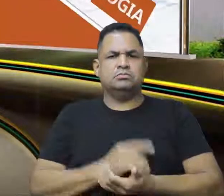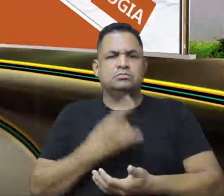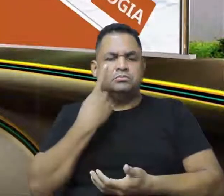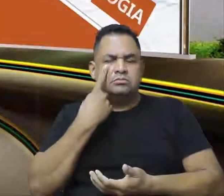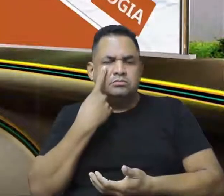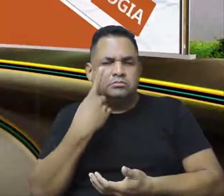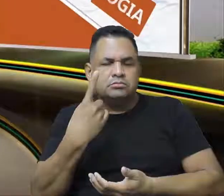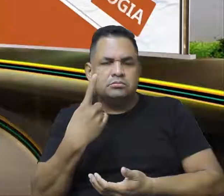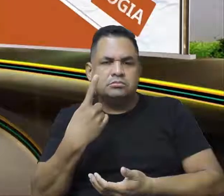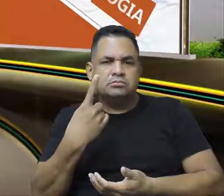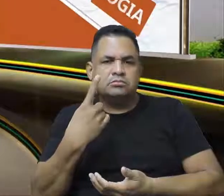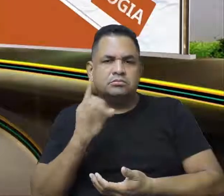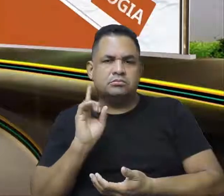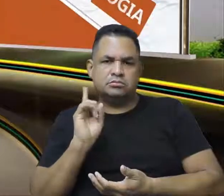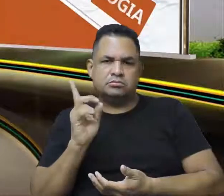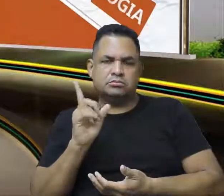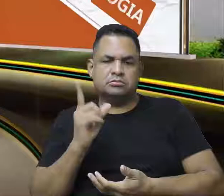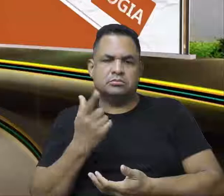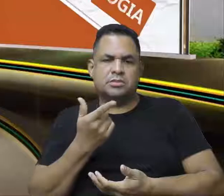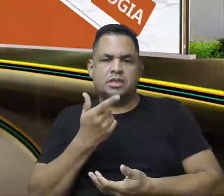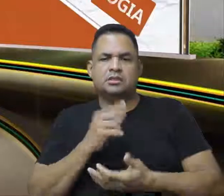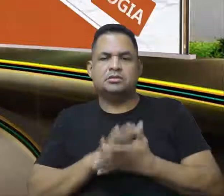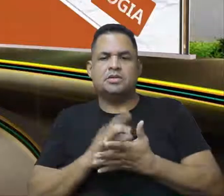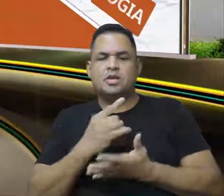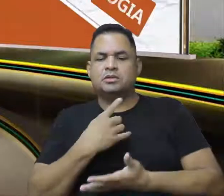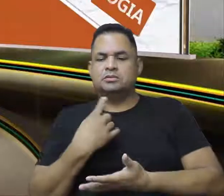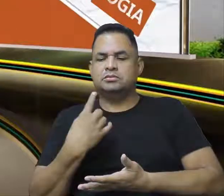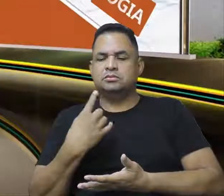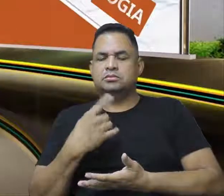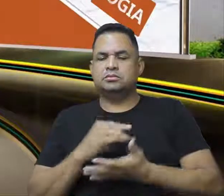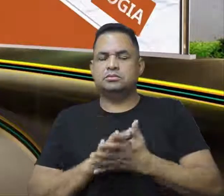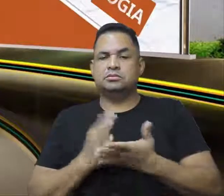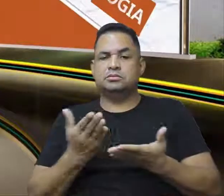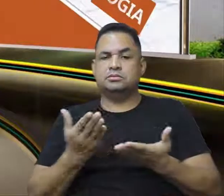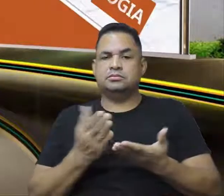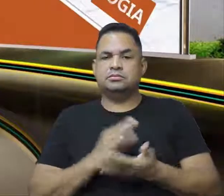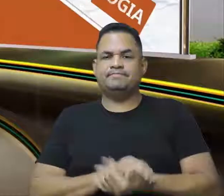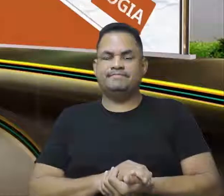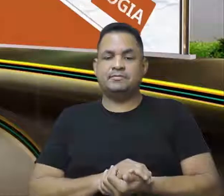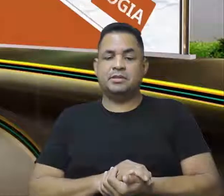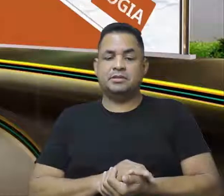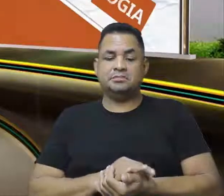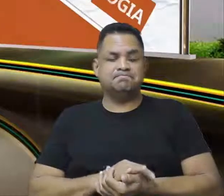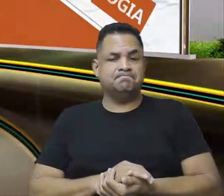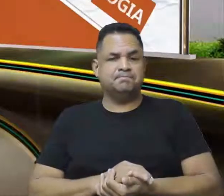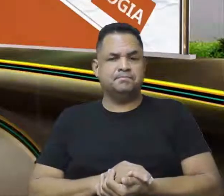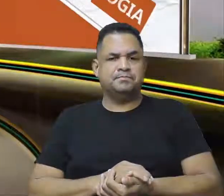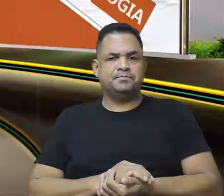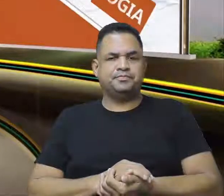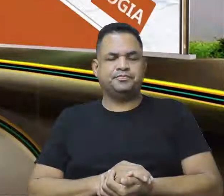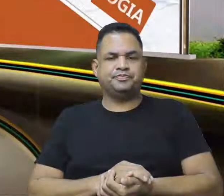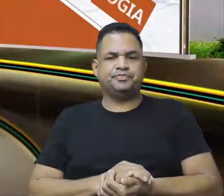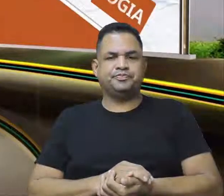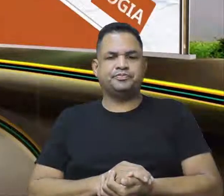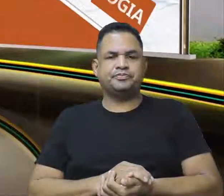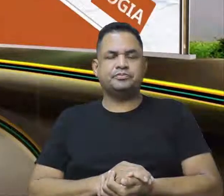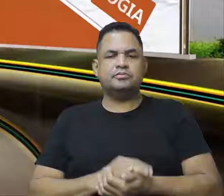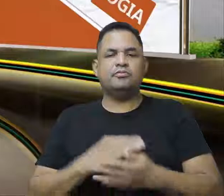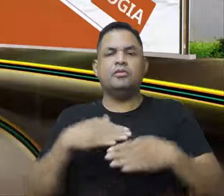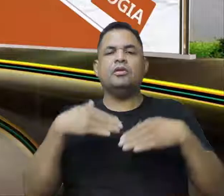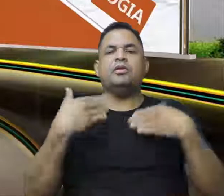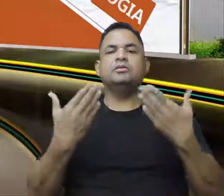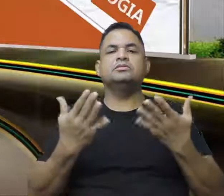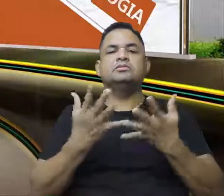o mundo somente pela sua lente cultural é algo extremamente sério, né? Porque quando você